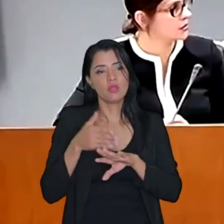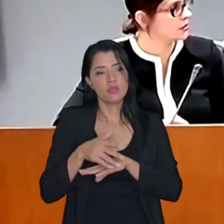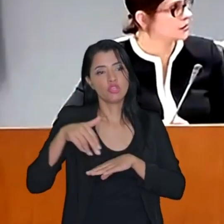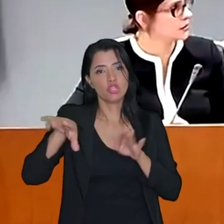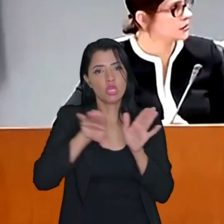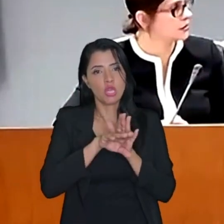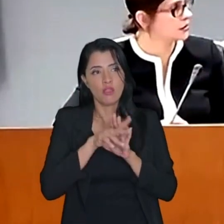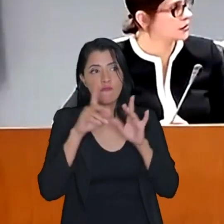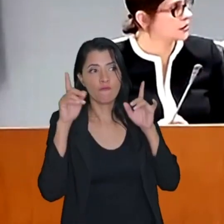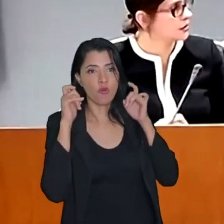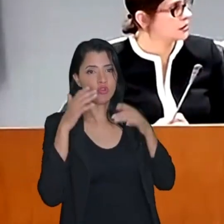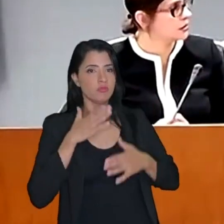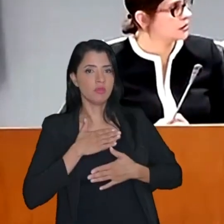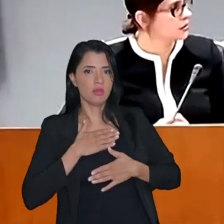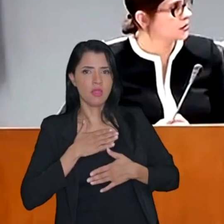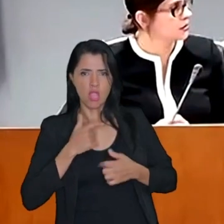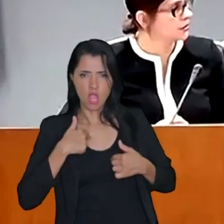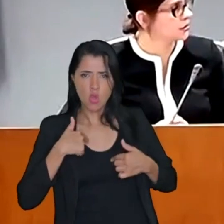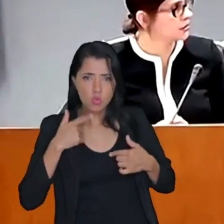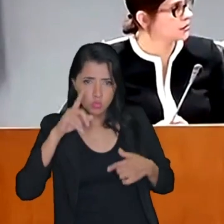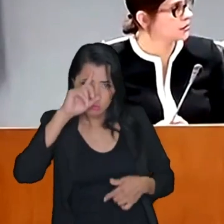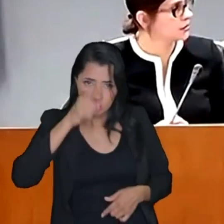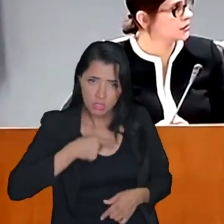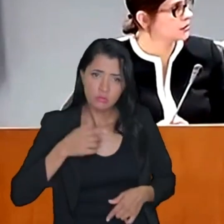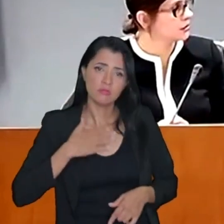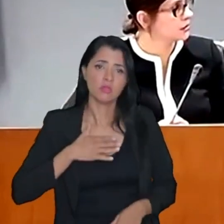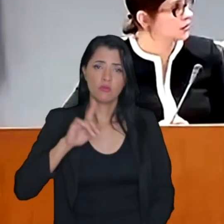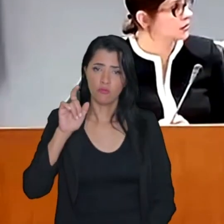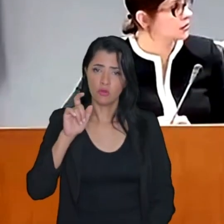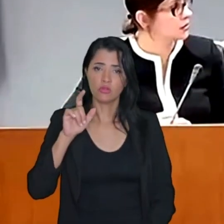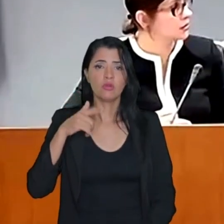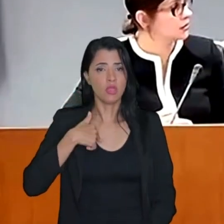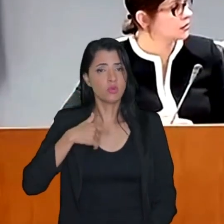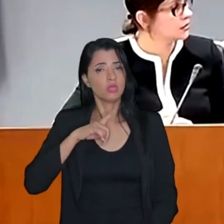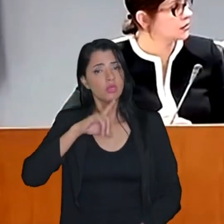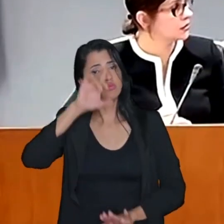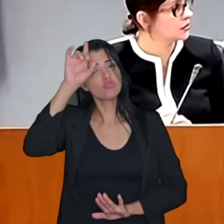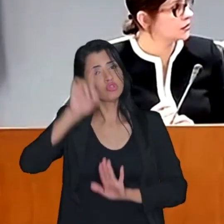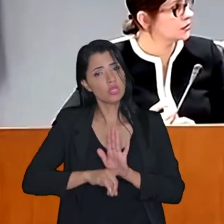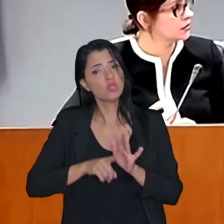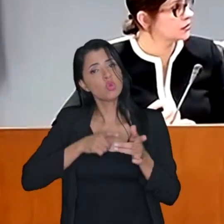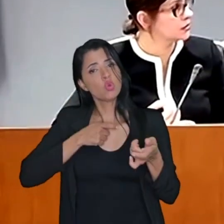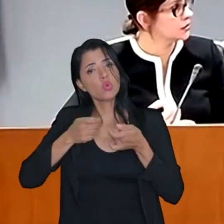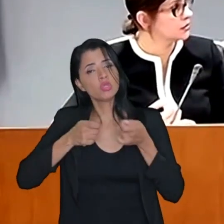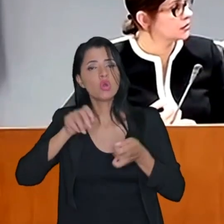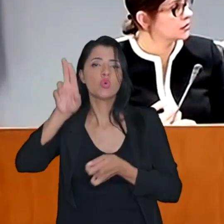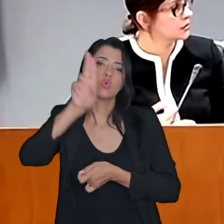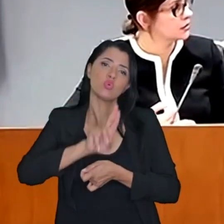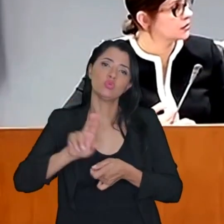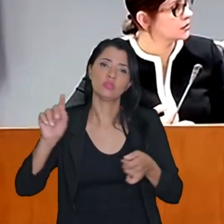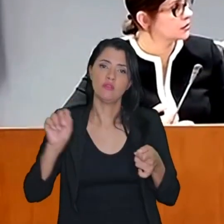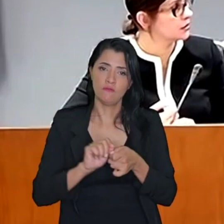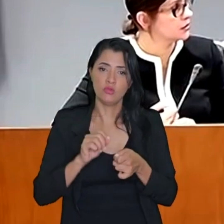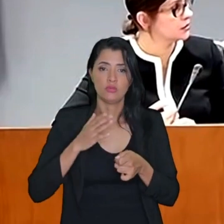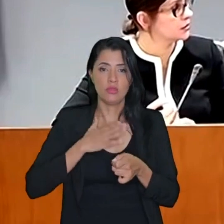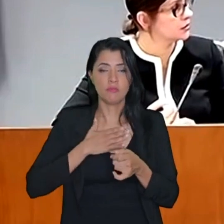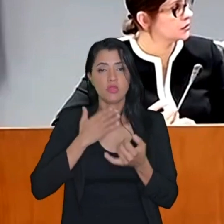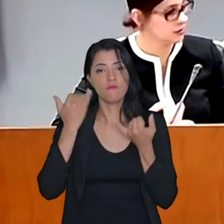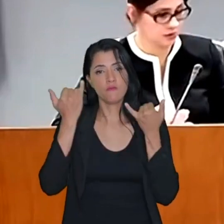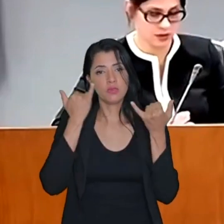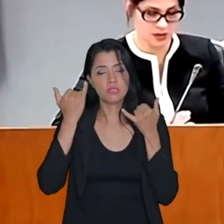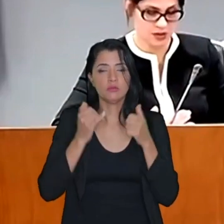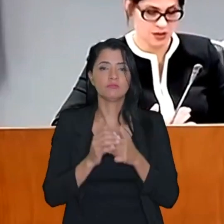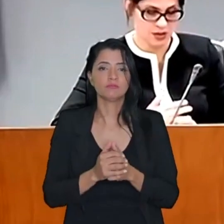embaixo. Não é que eu sou dona da minha foto, mas eu tenho o direito de controlar o uso que é feito dos meus